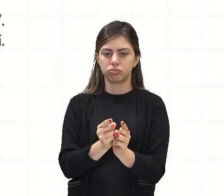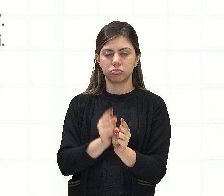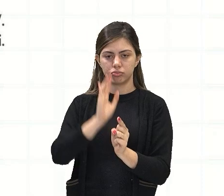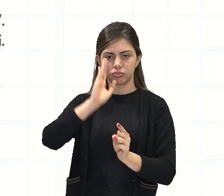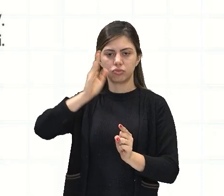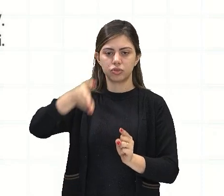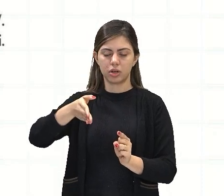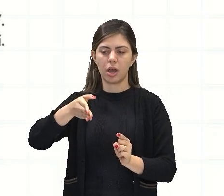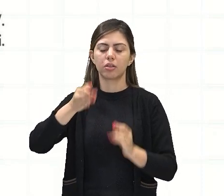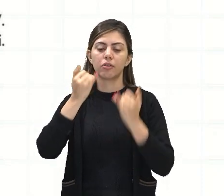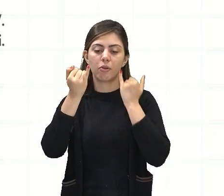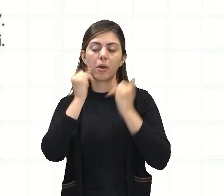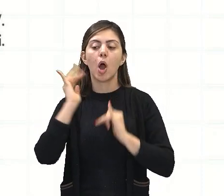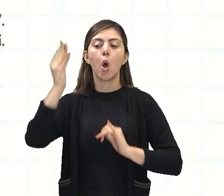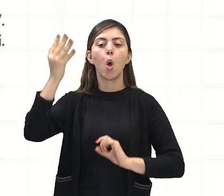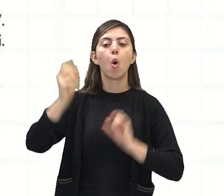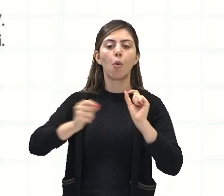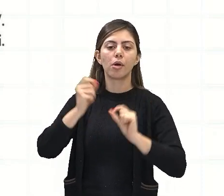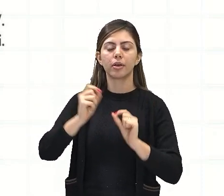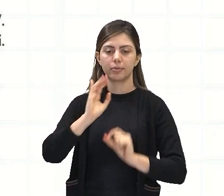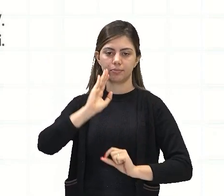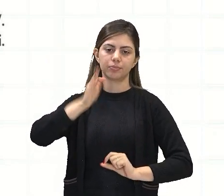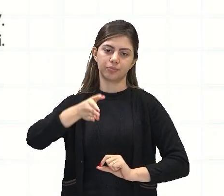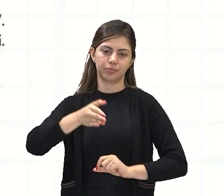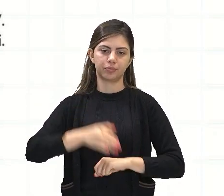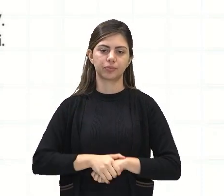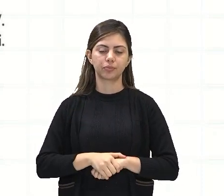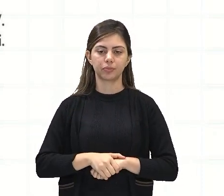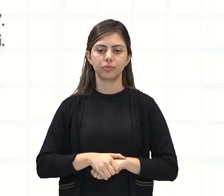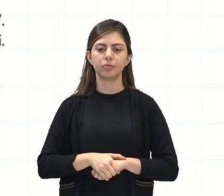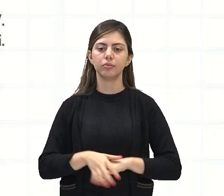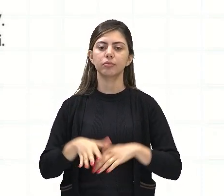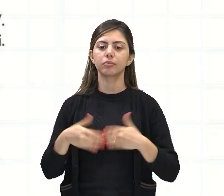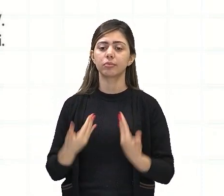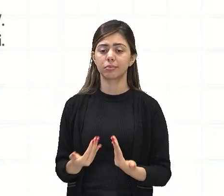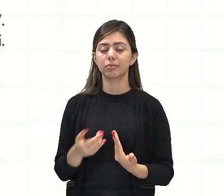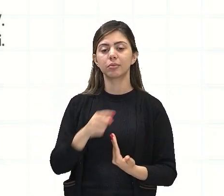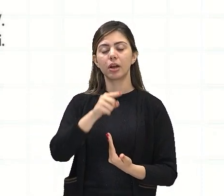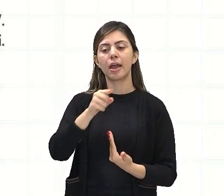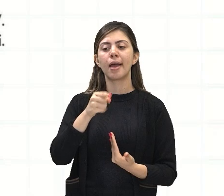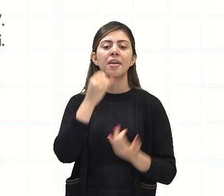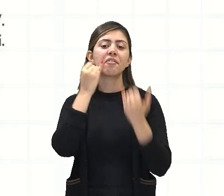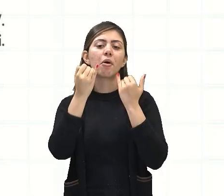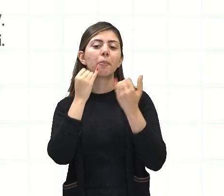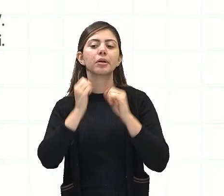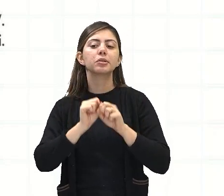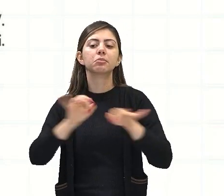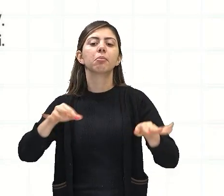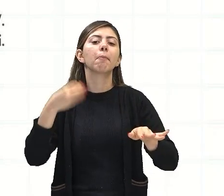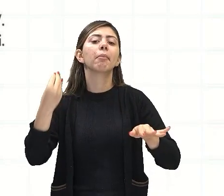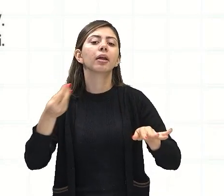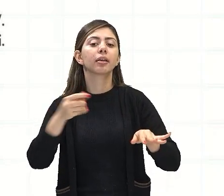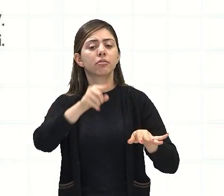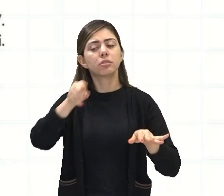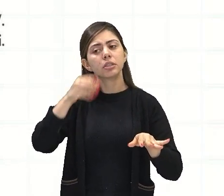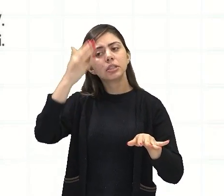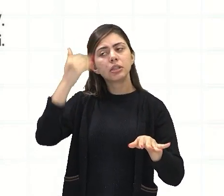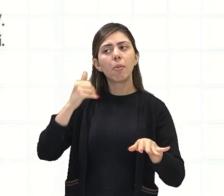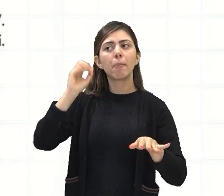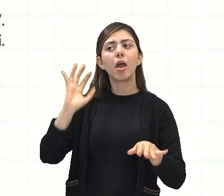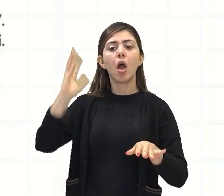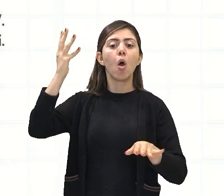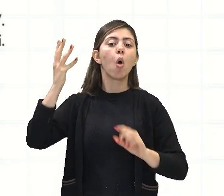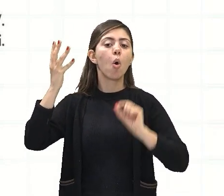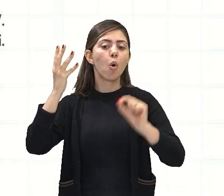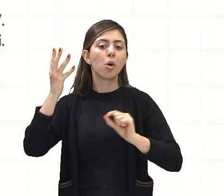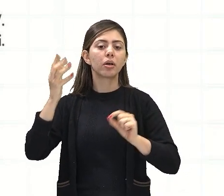essas informações para você se atualizar, não é? Para você estar conhecendo